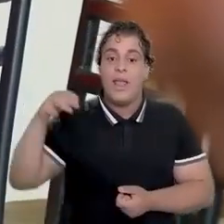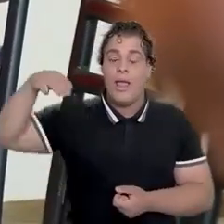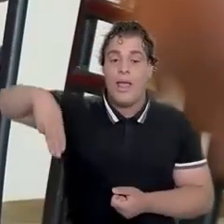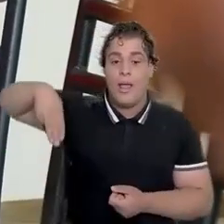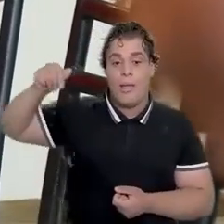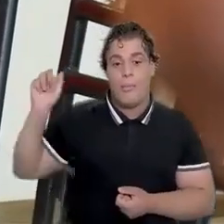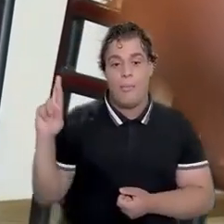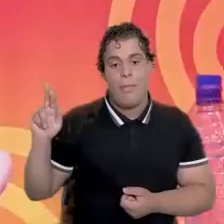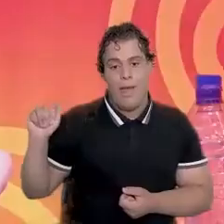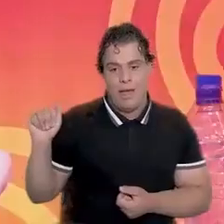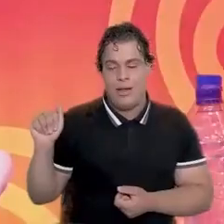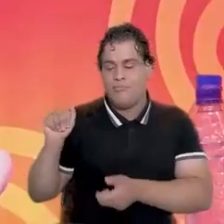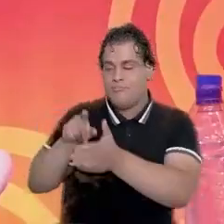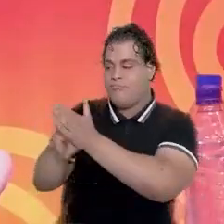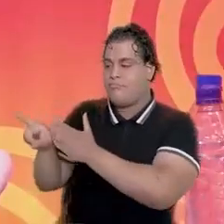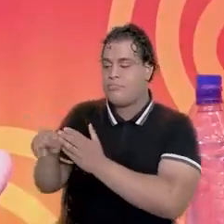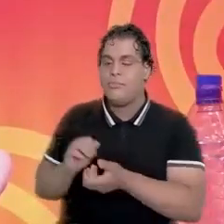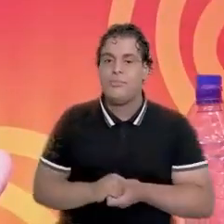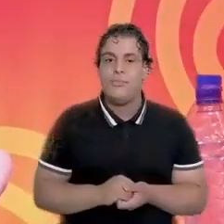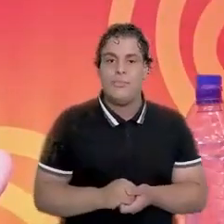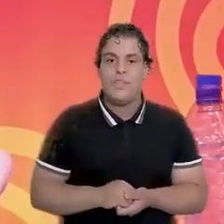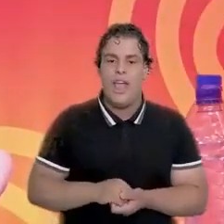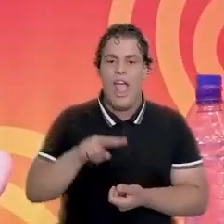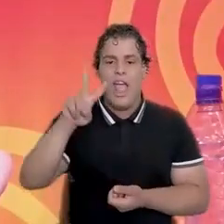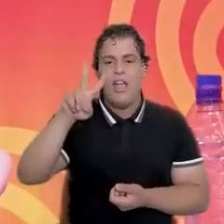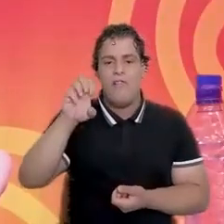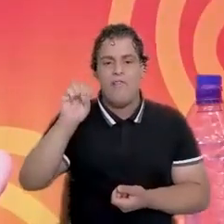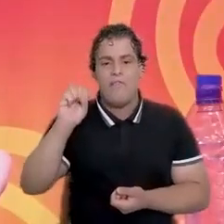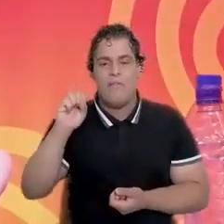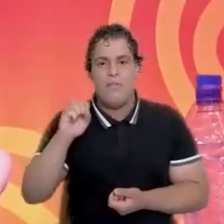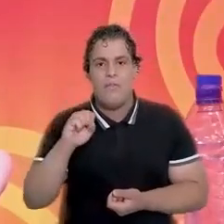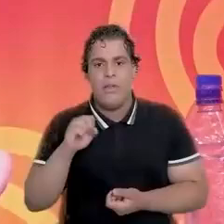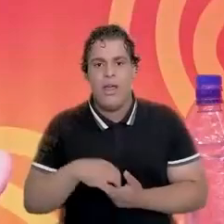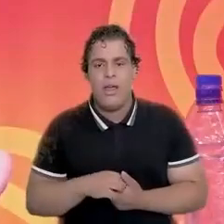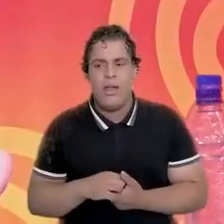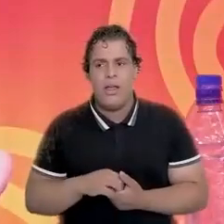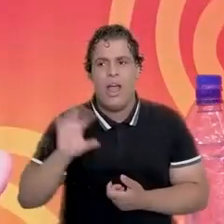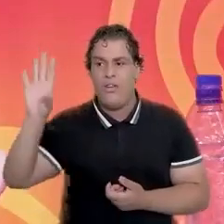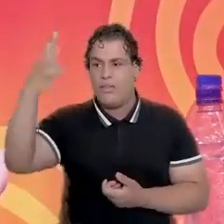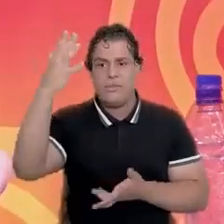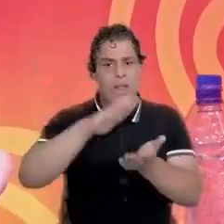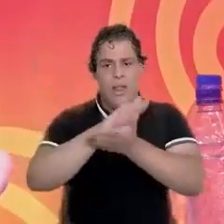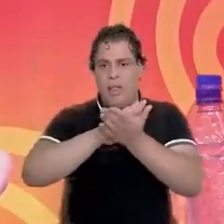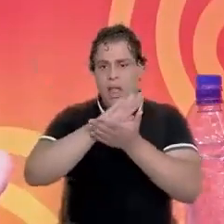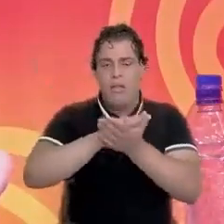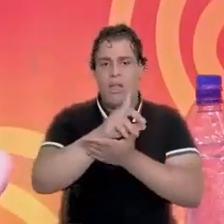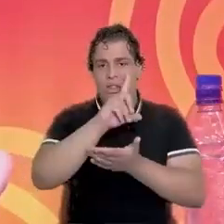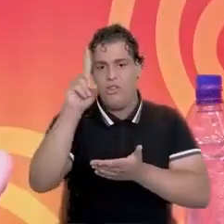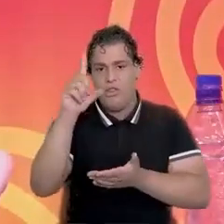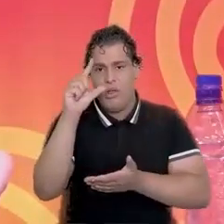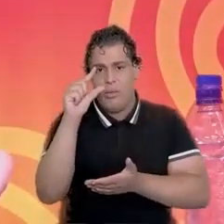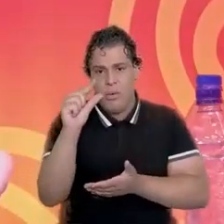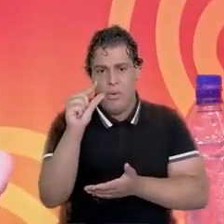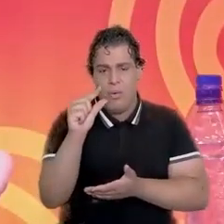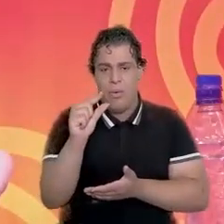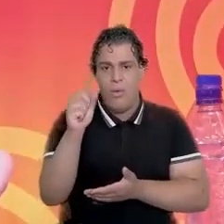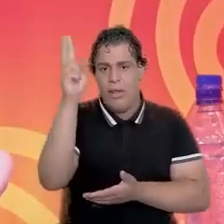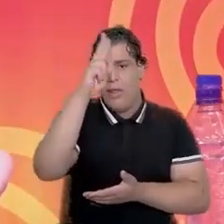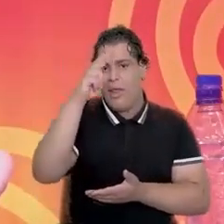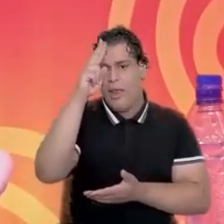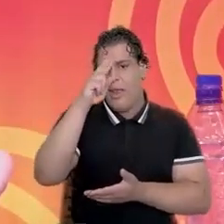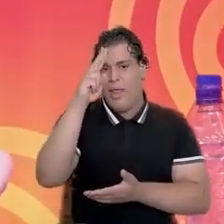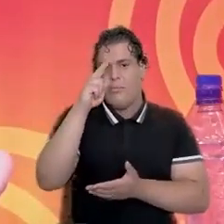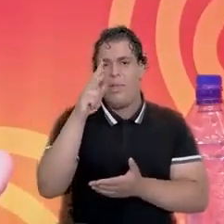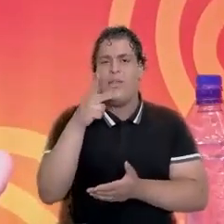Mara, vésperas de nada, dias poucos. A gente lembra muito do ditado popular, né? Eu até